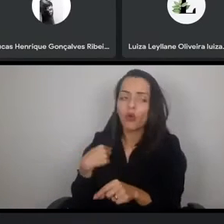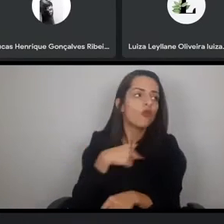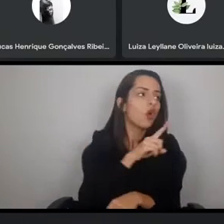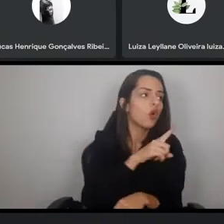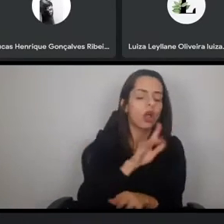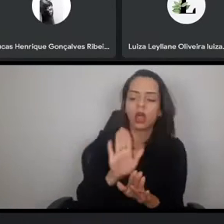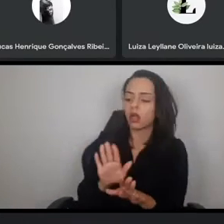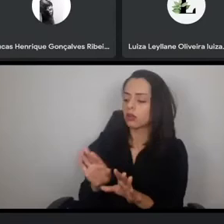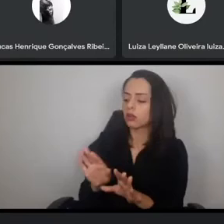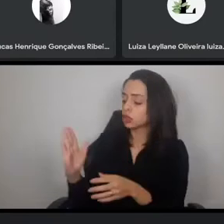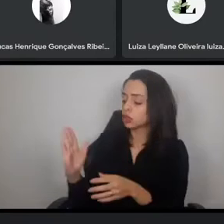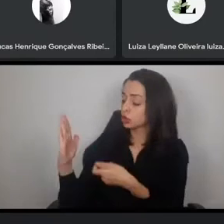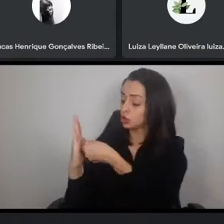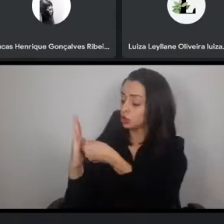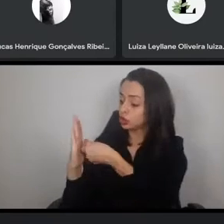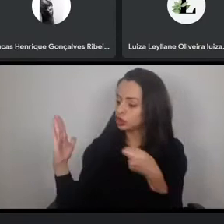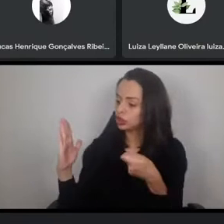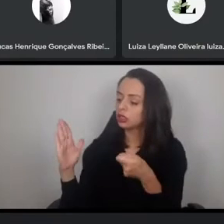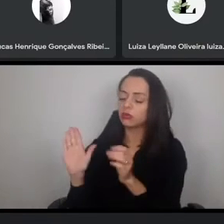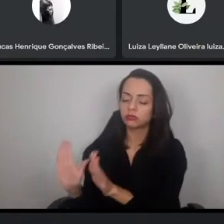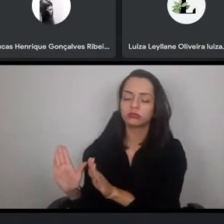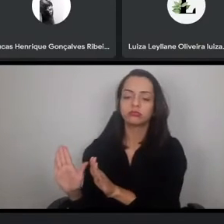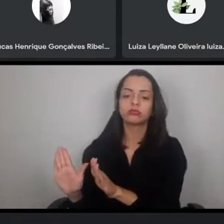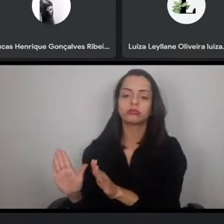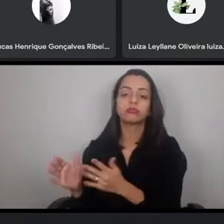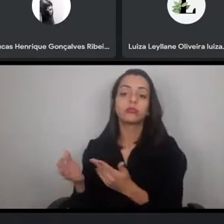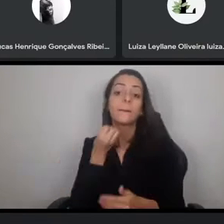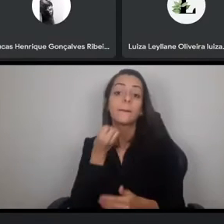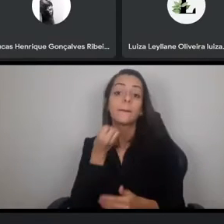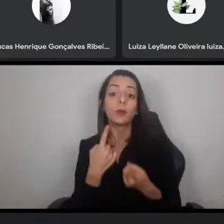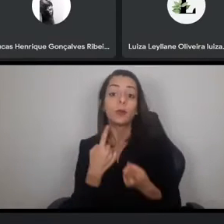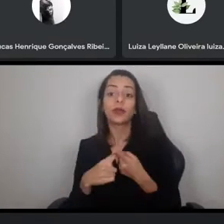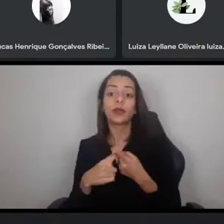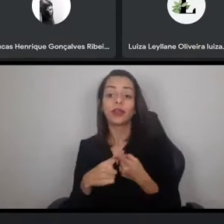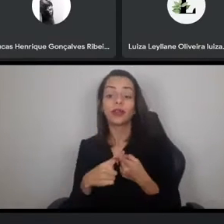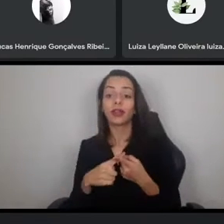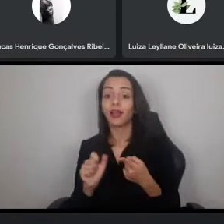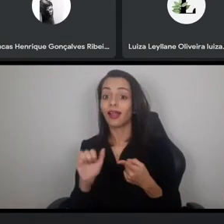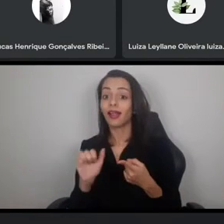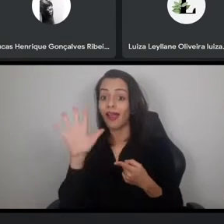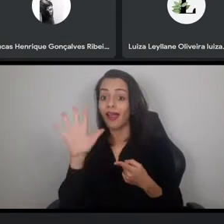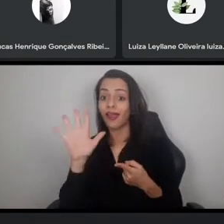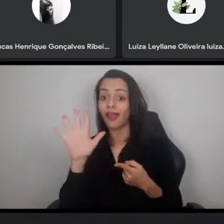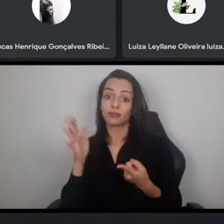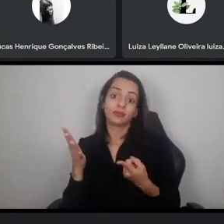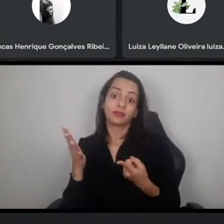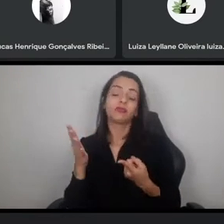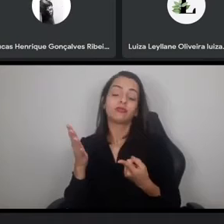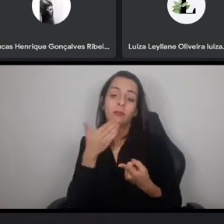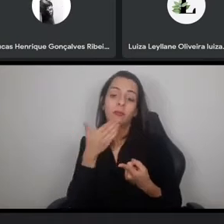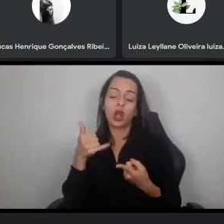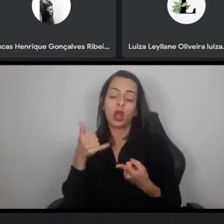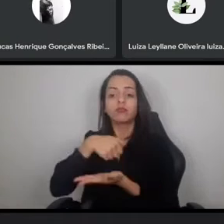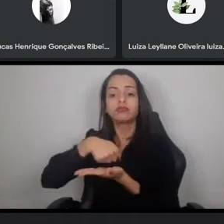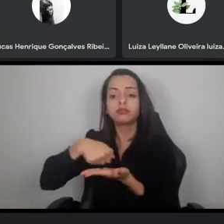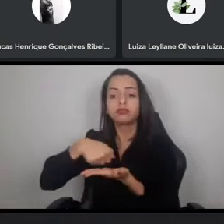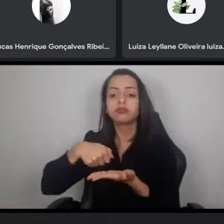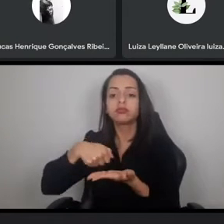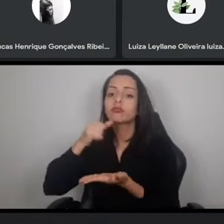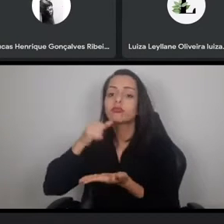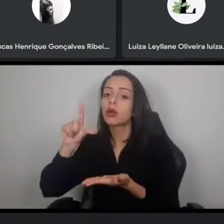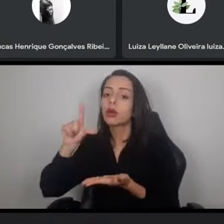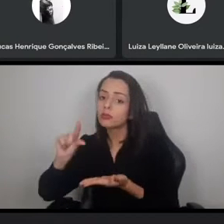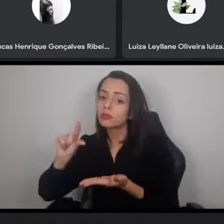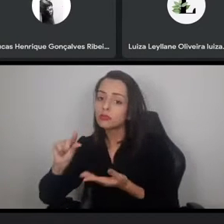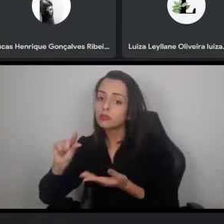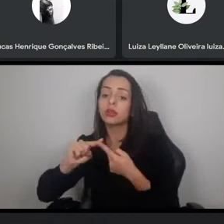elétrico. Primeiro, para economia, e segundo, devido ao potencial risco de